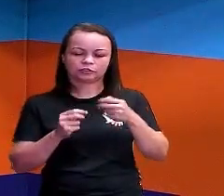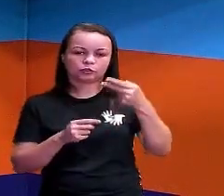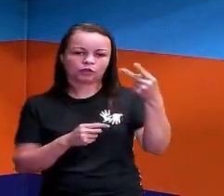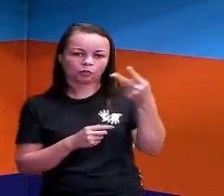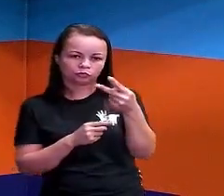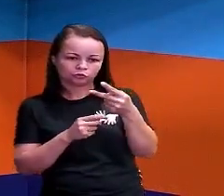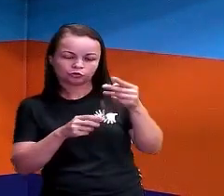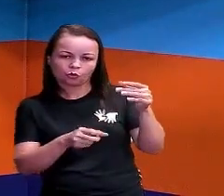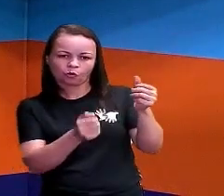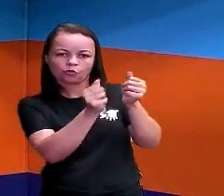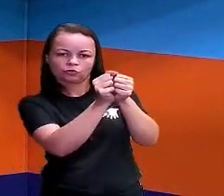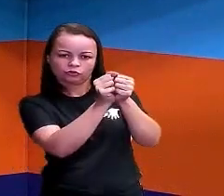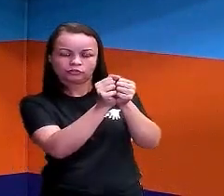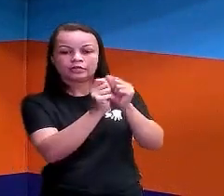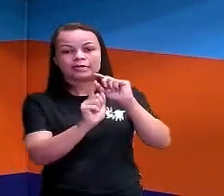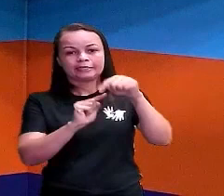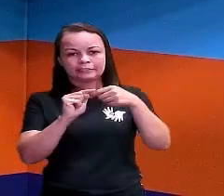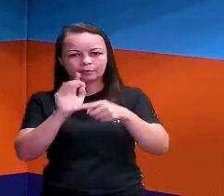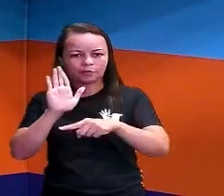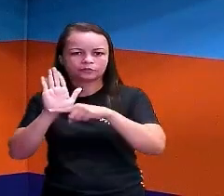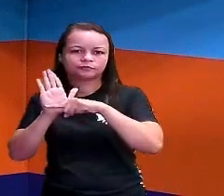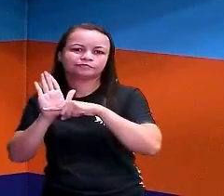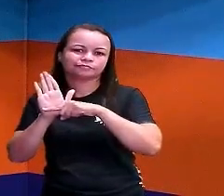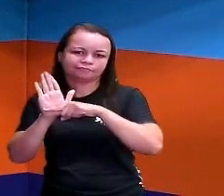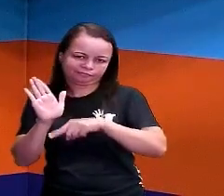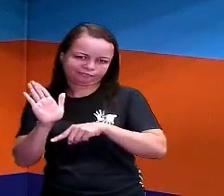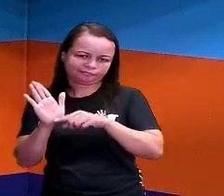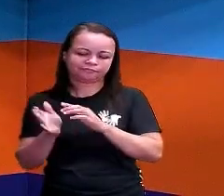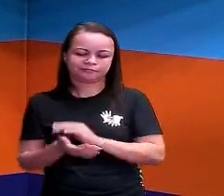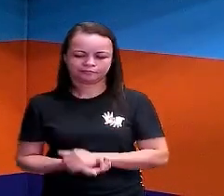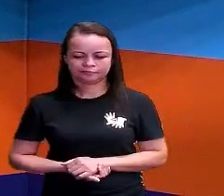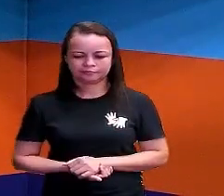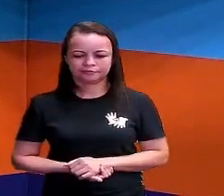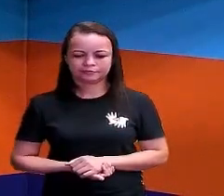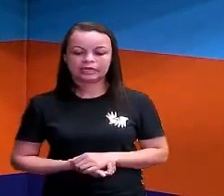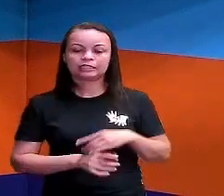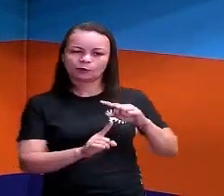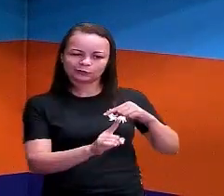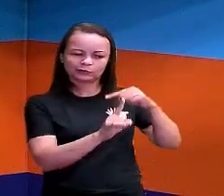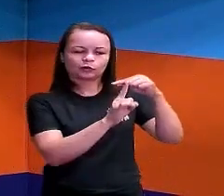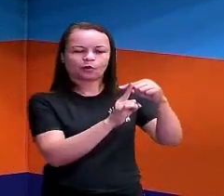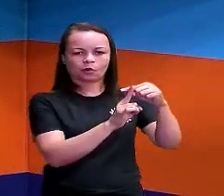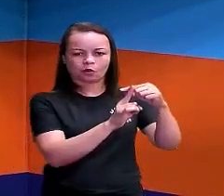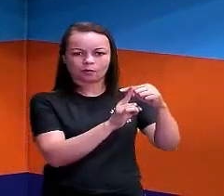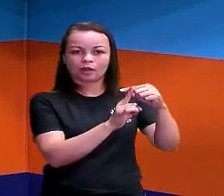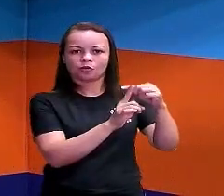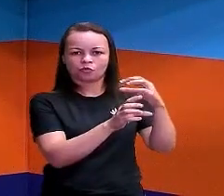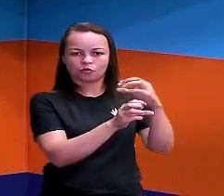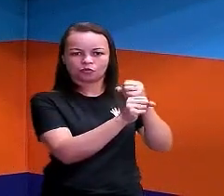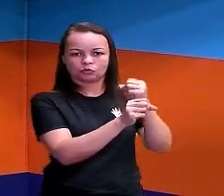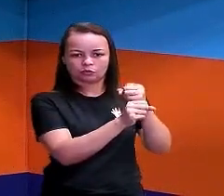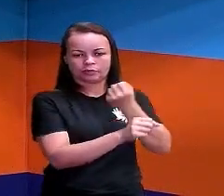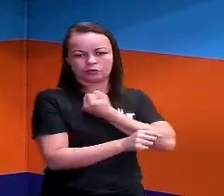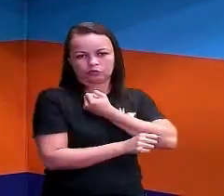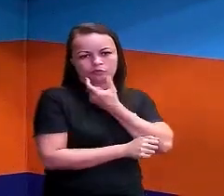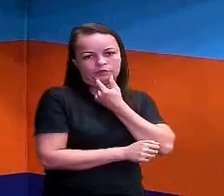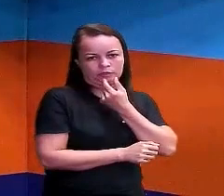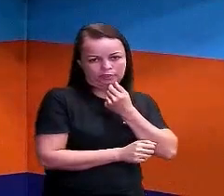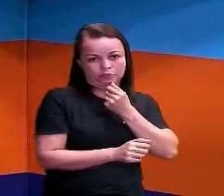e depois fazer a subtração dos dois valores. Fica a critério de vocês,